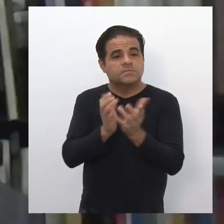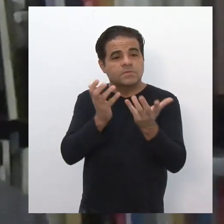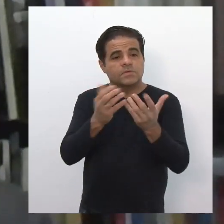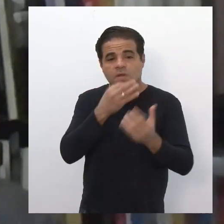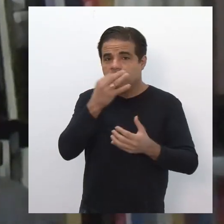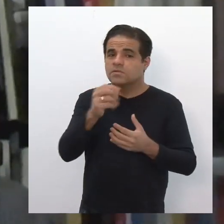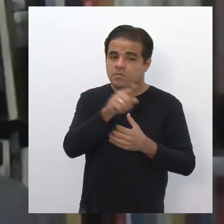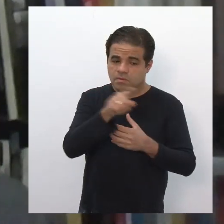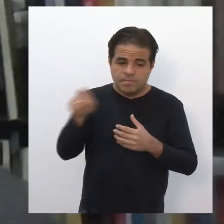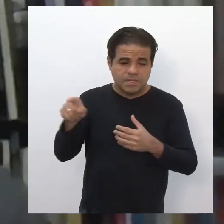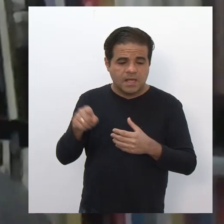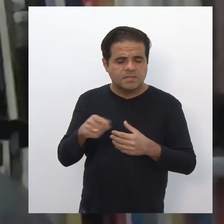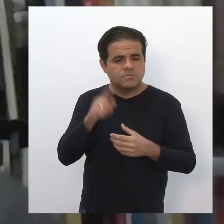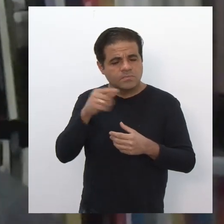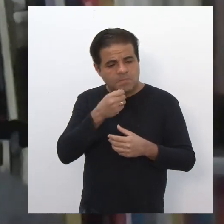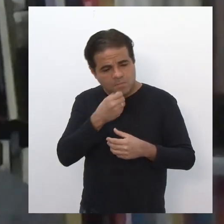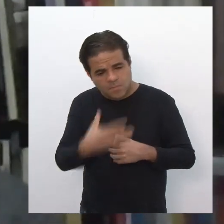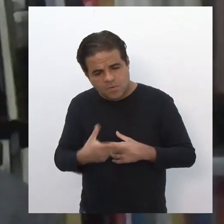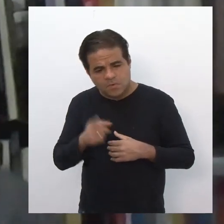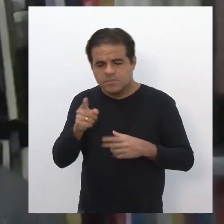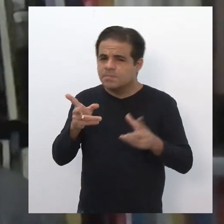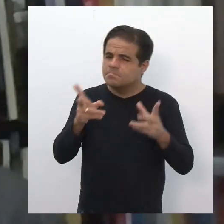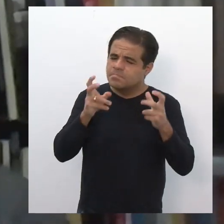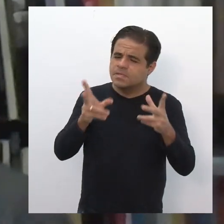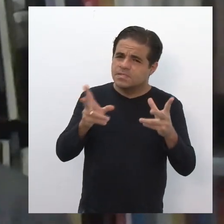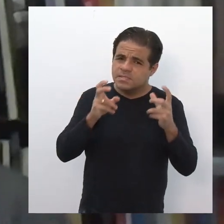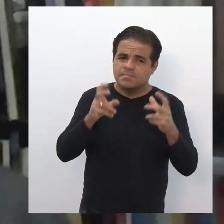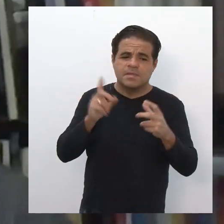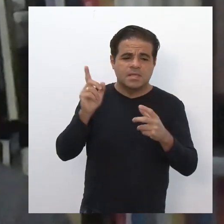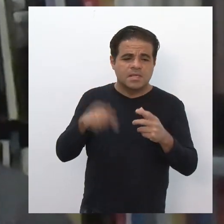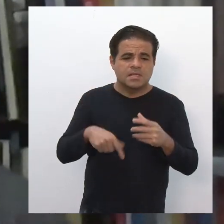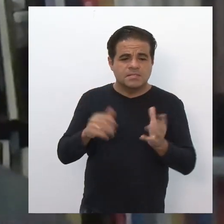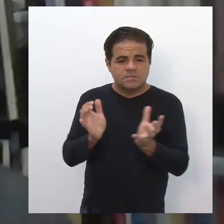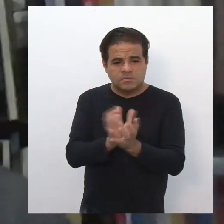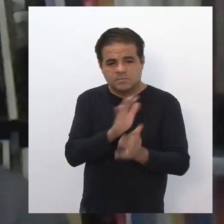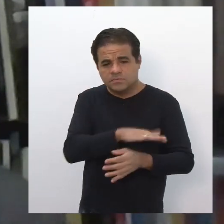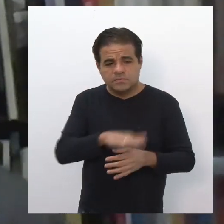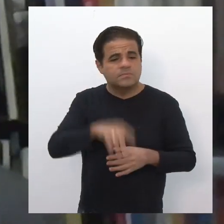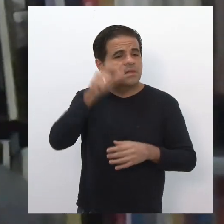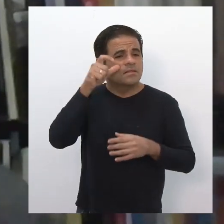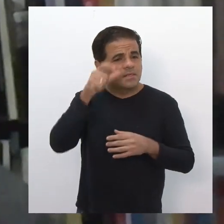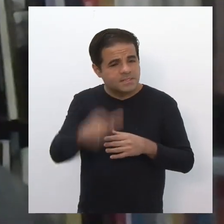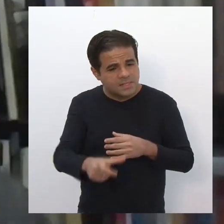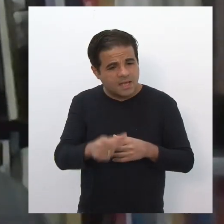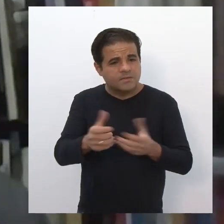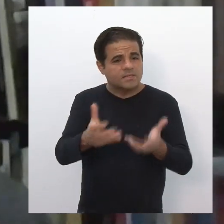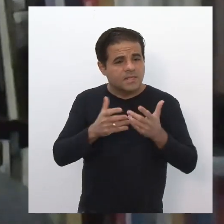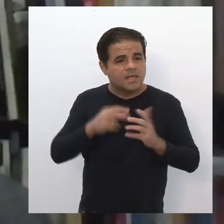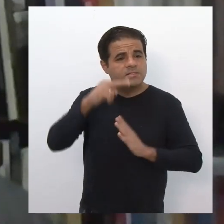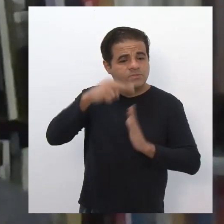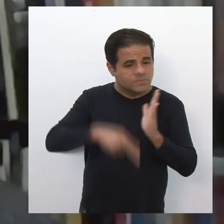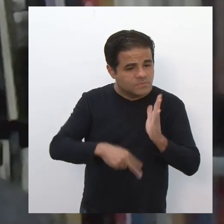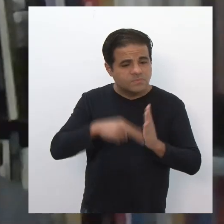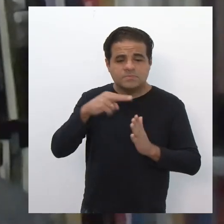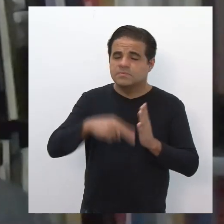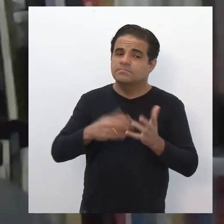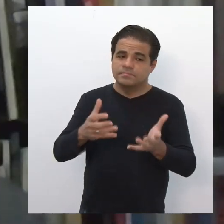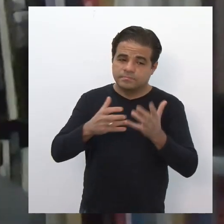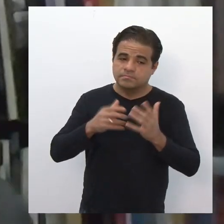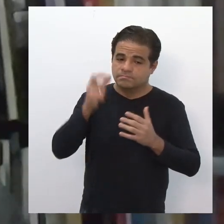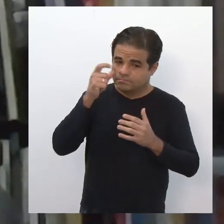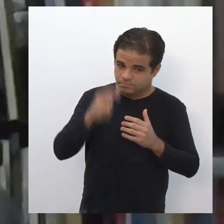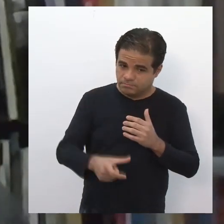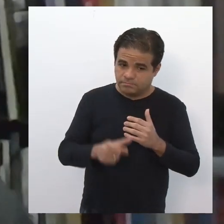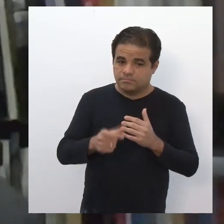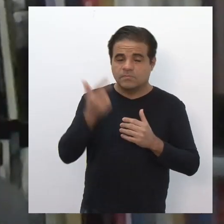comentasse assim, como é bom, né, você perceber o quanto que esse público está interessado em literatura e leitura, né?